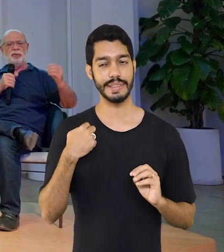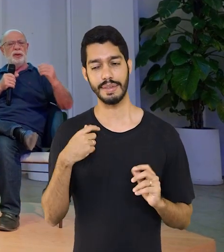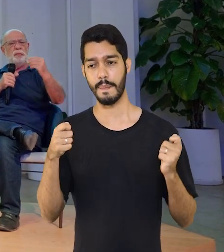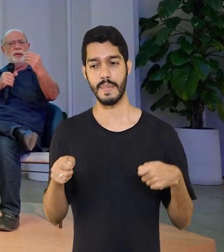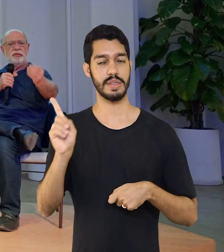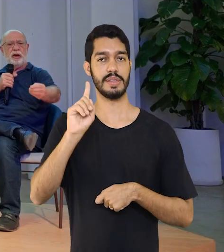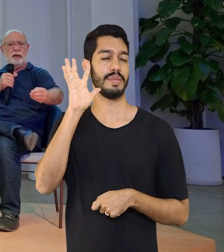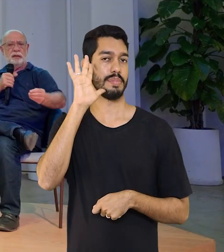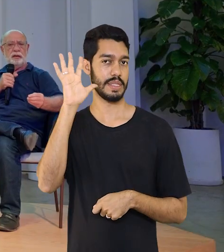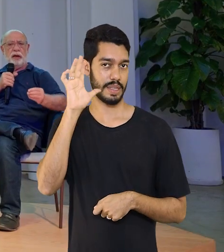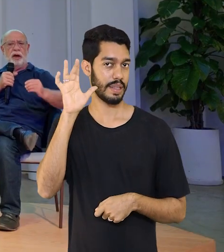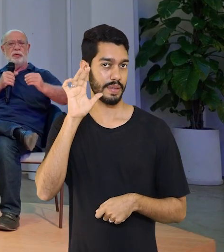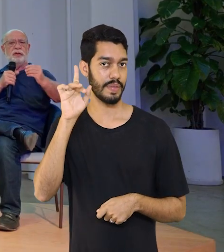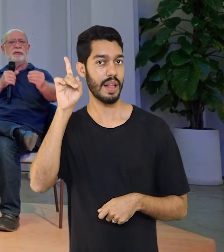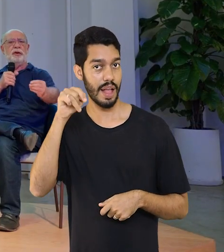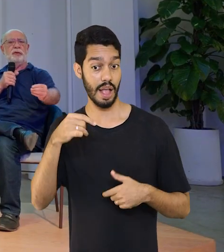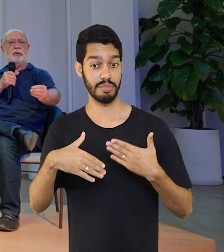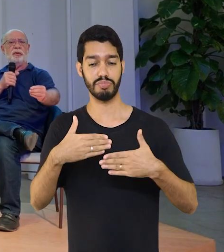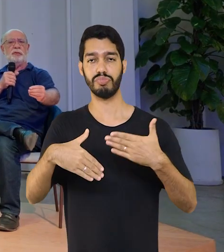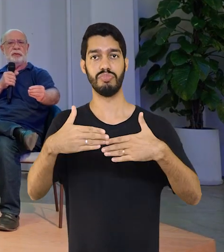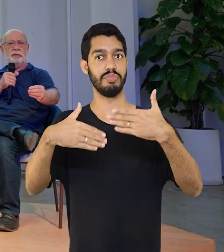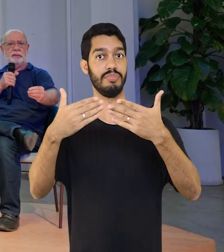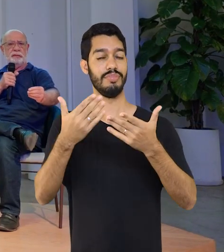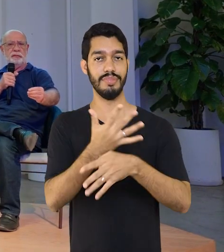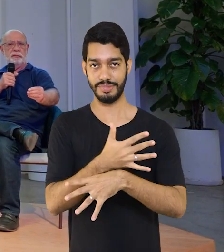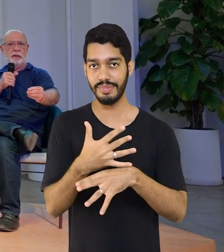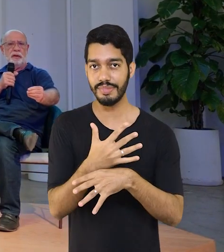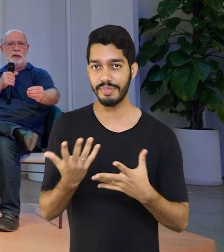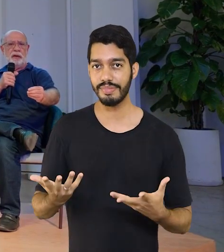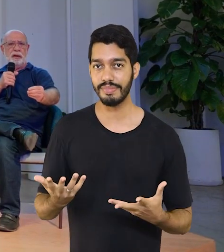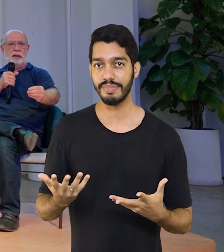não preciso nem pensar é o crescimento econômico,